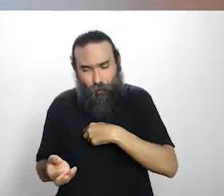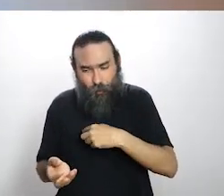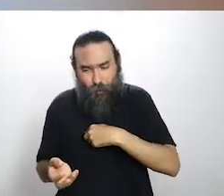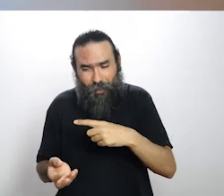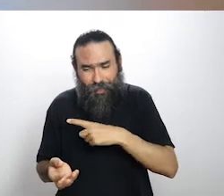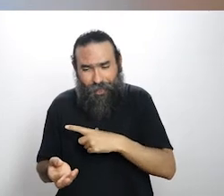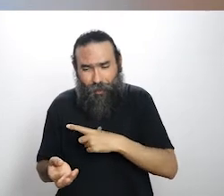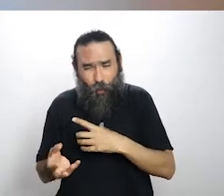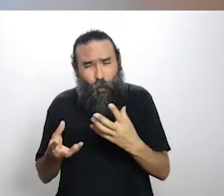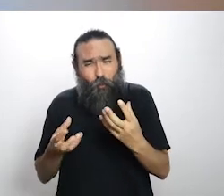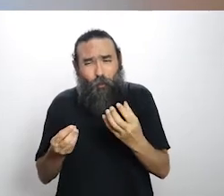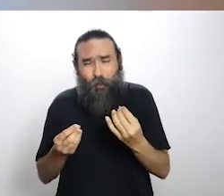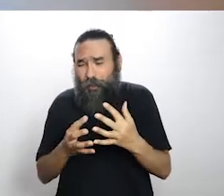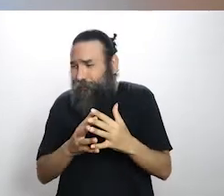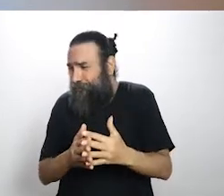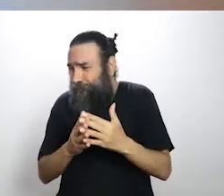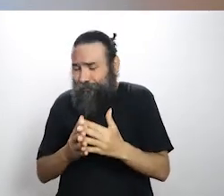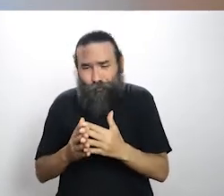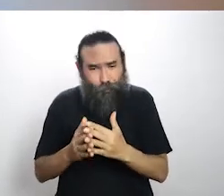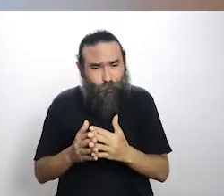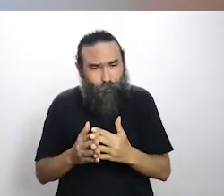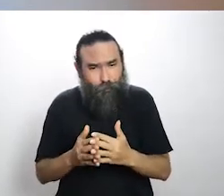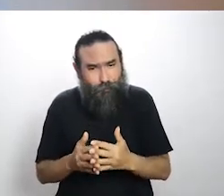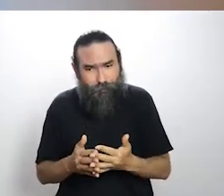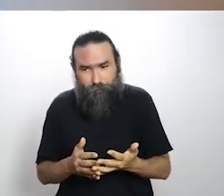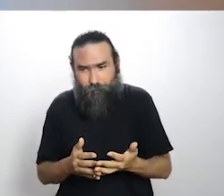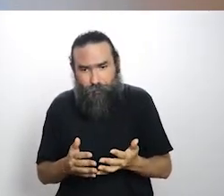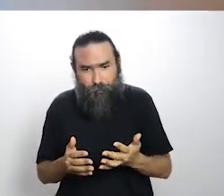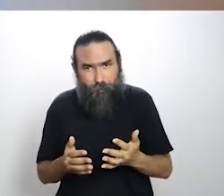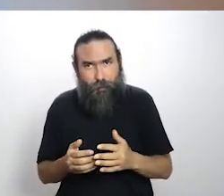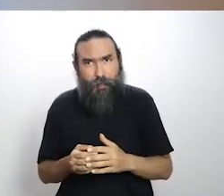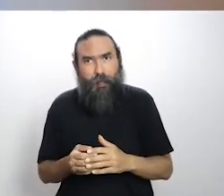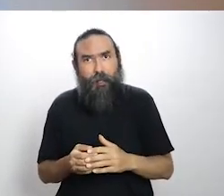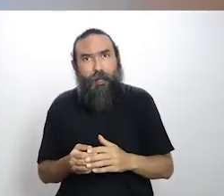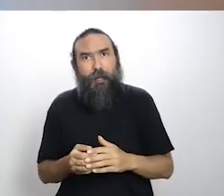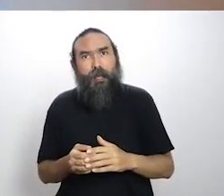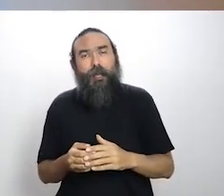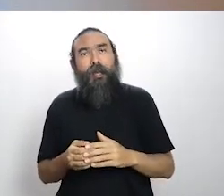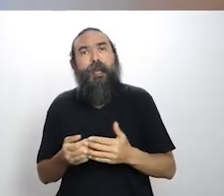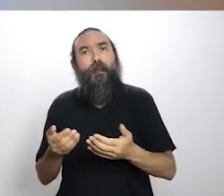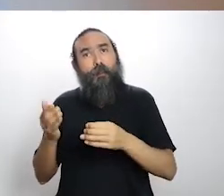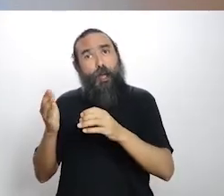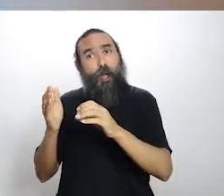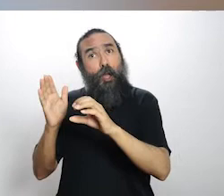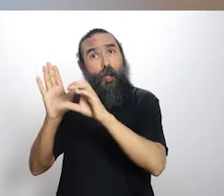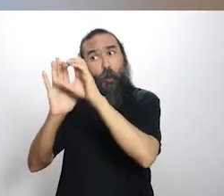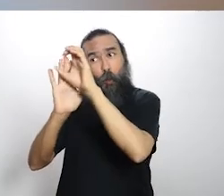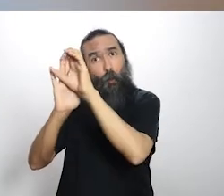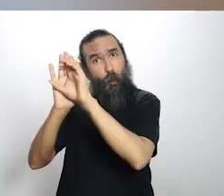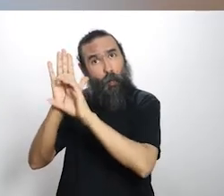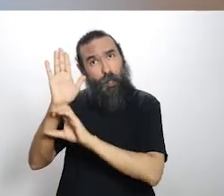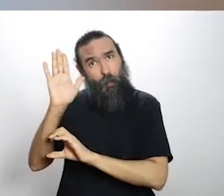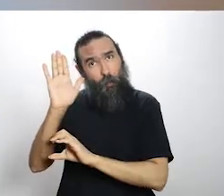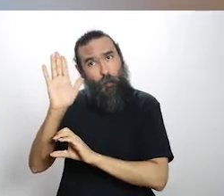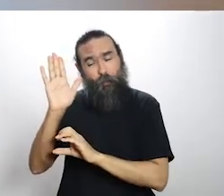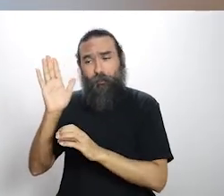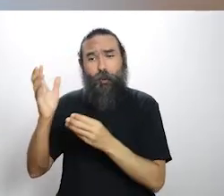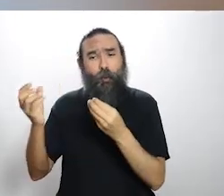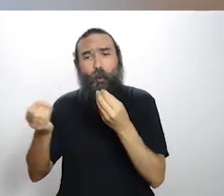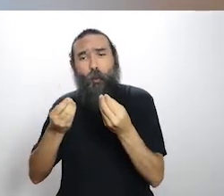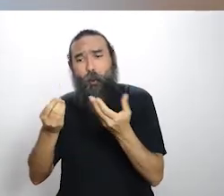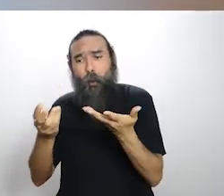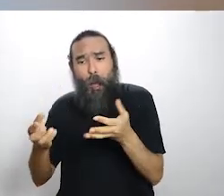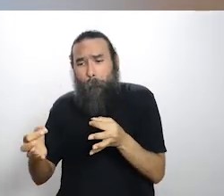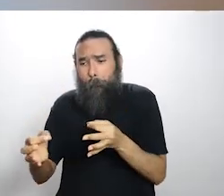gente deve chamar de projeto, se a gente deve chamar de educação,